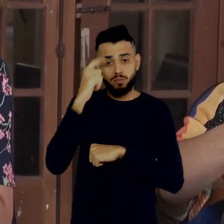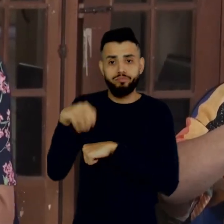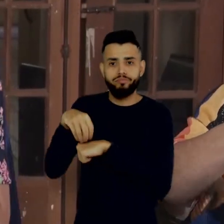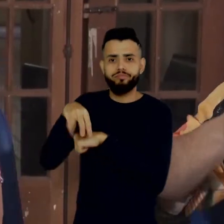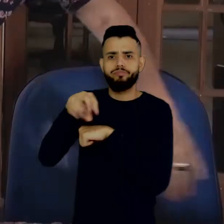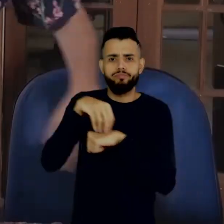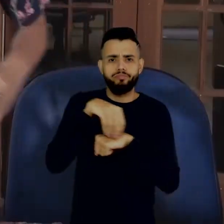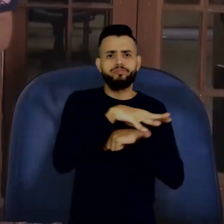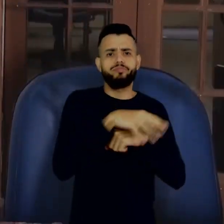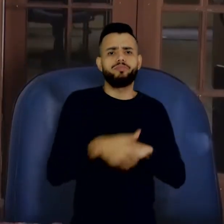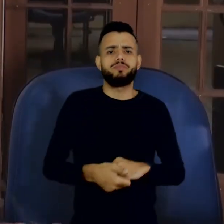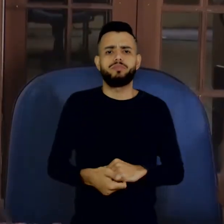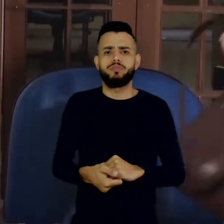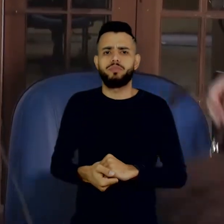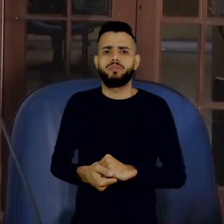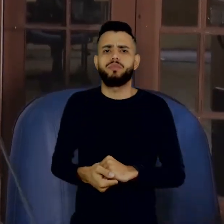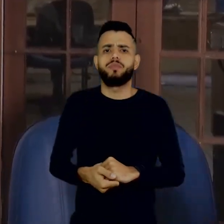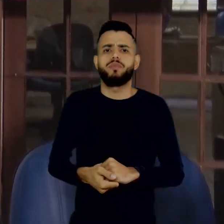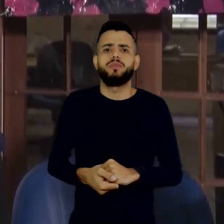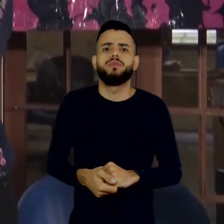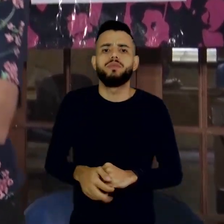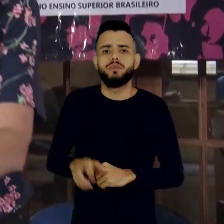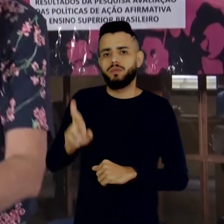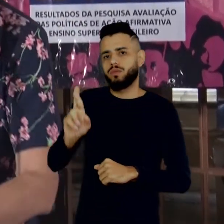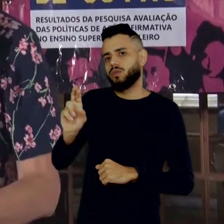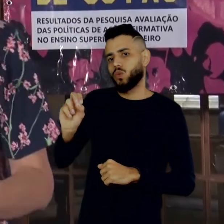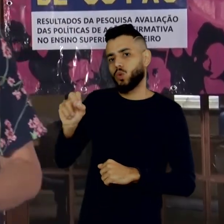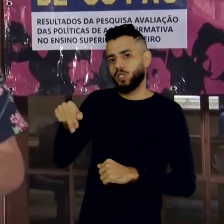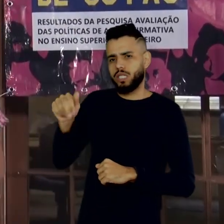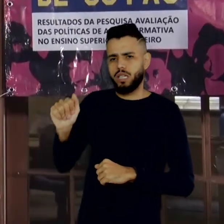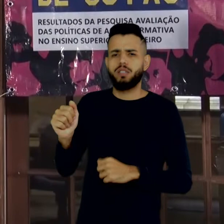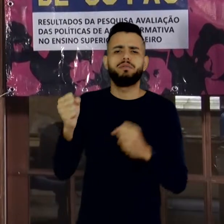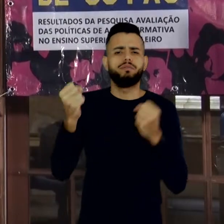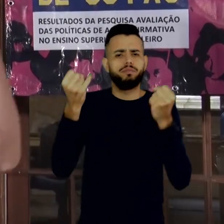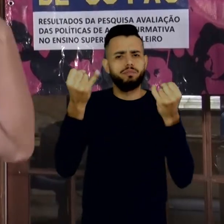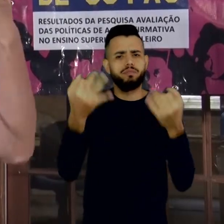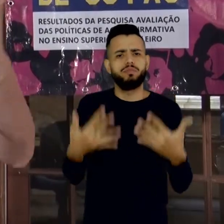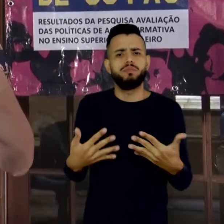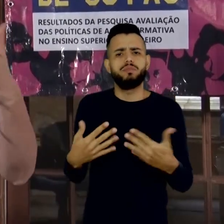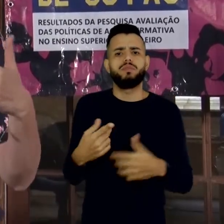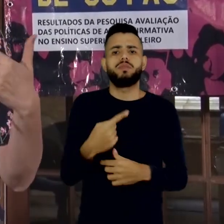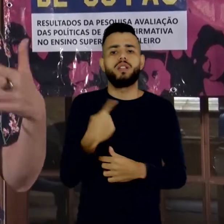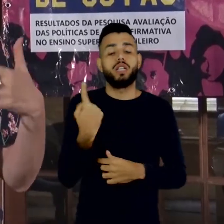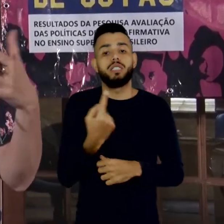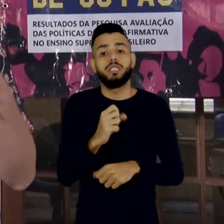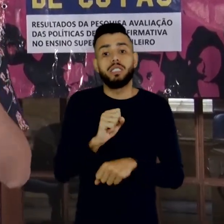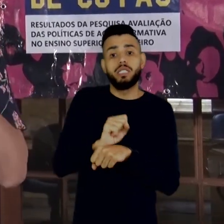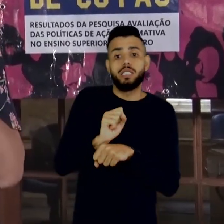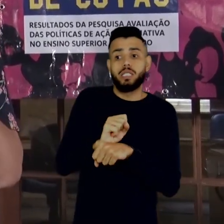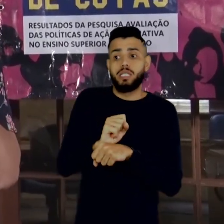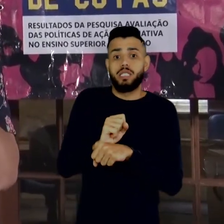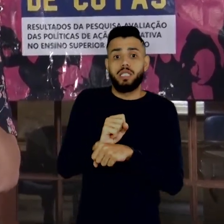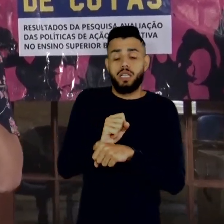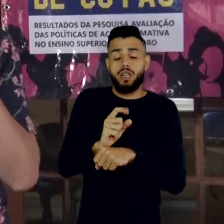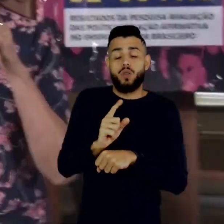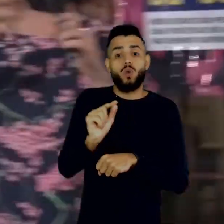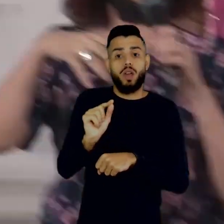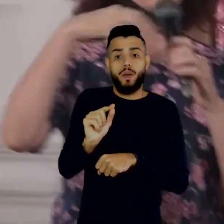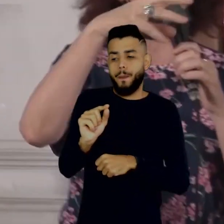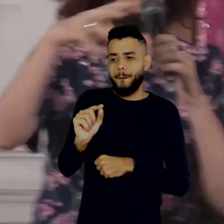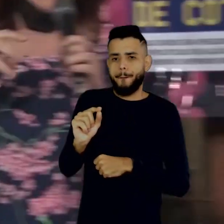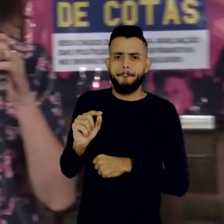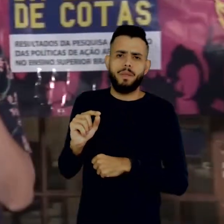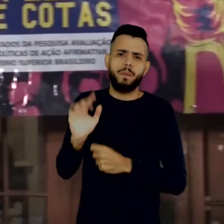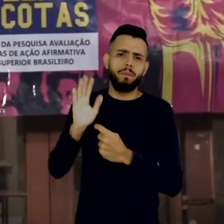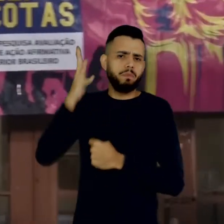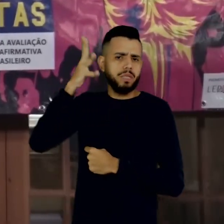recomendações. Então, como a Rosana colocou, a expectativa, agora, logo depois da nossa apresentação, é que a gente possa,